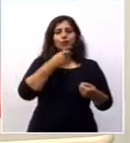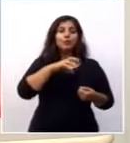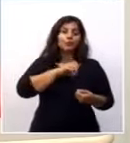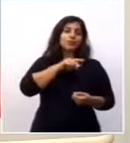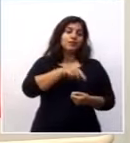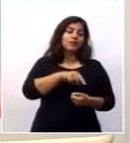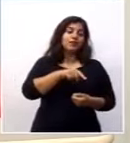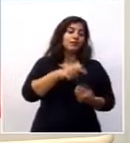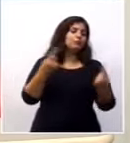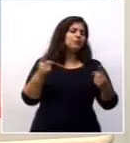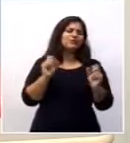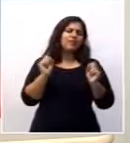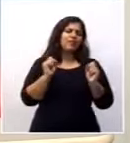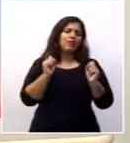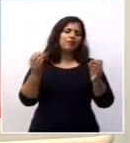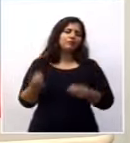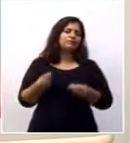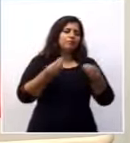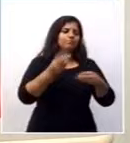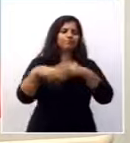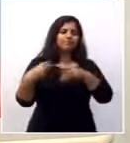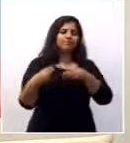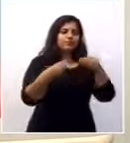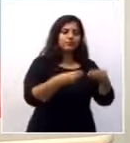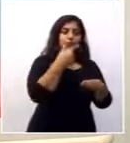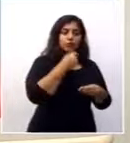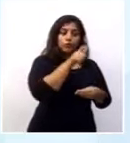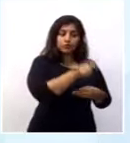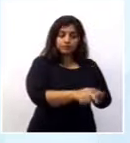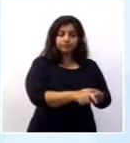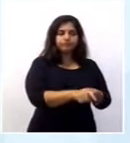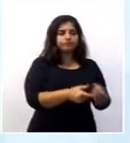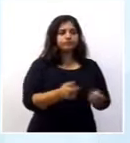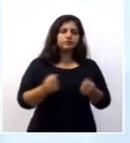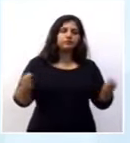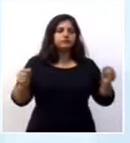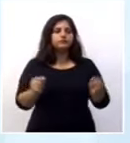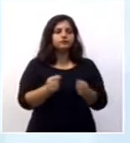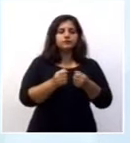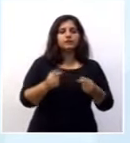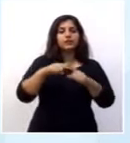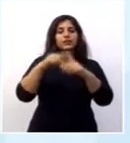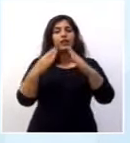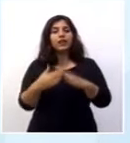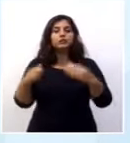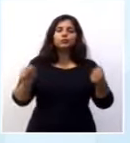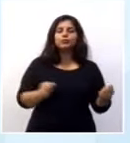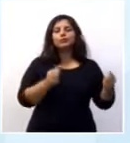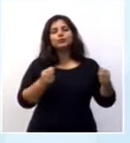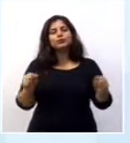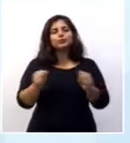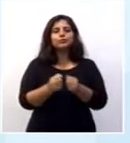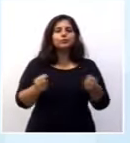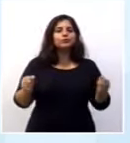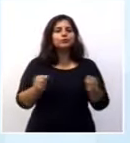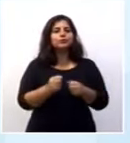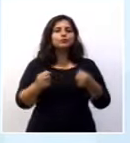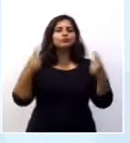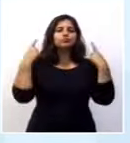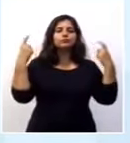o Dalma gostava muito de música. Então ele pegava sua sanfona, ia até a porta da igreja e ficava tocando